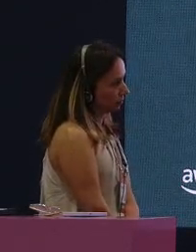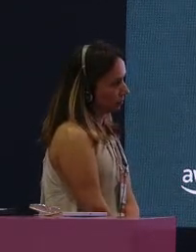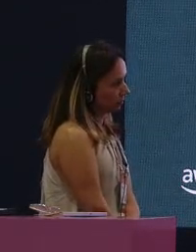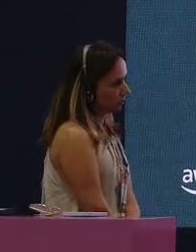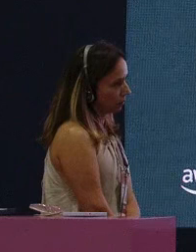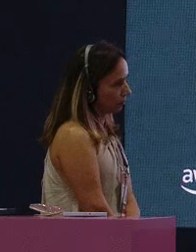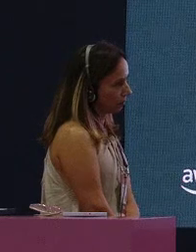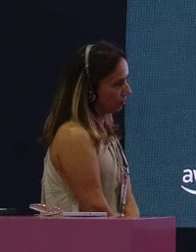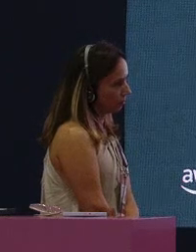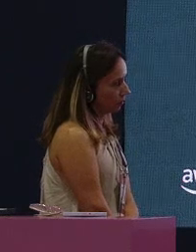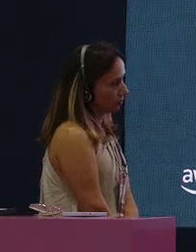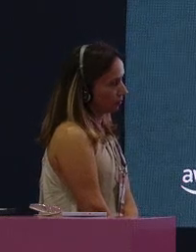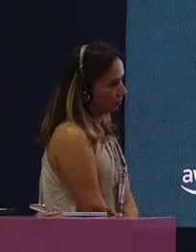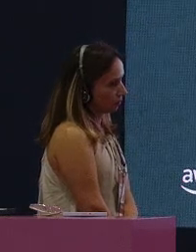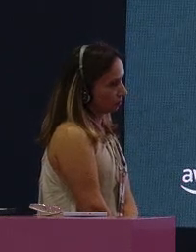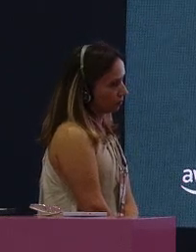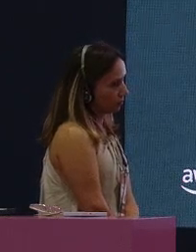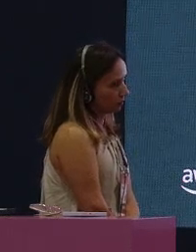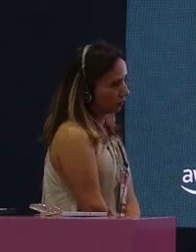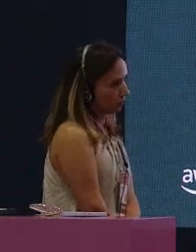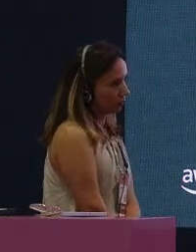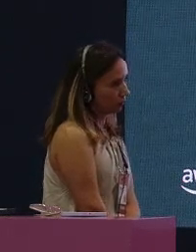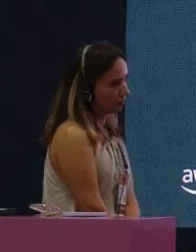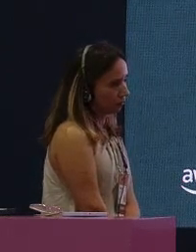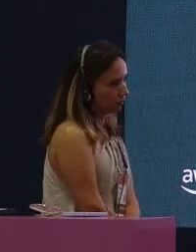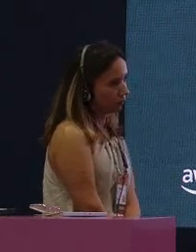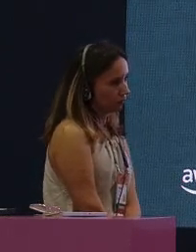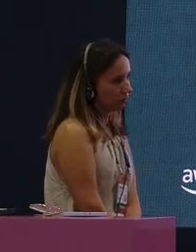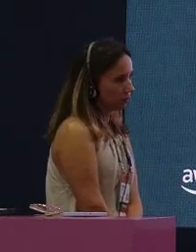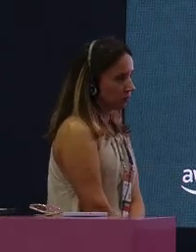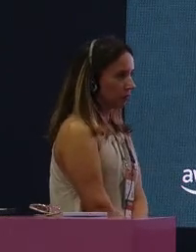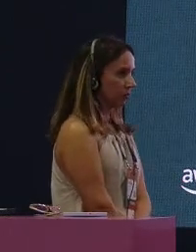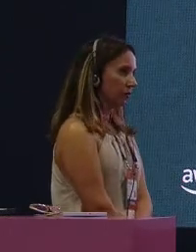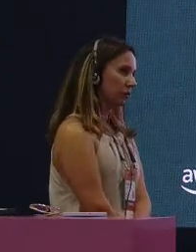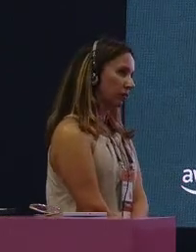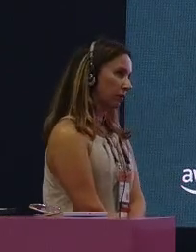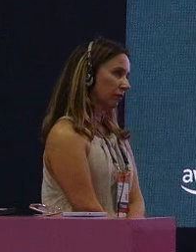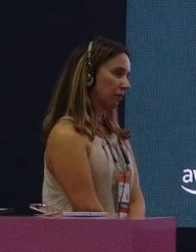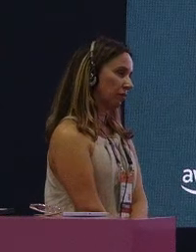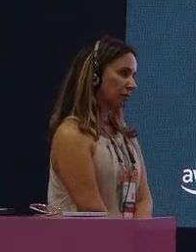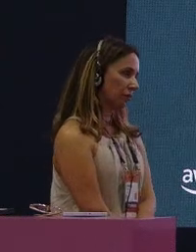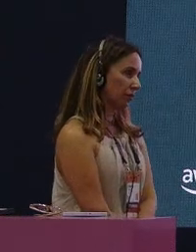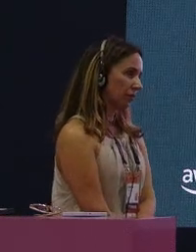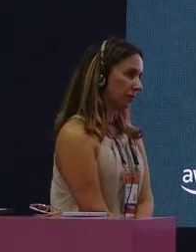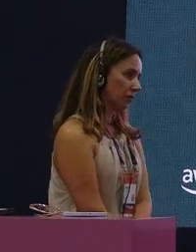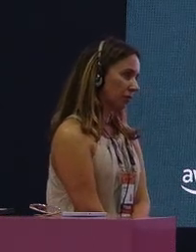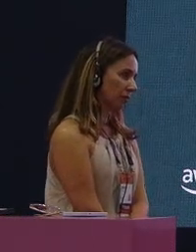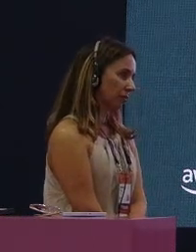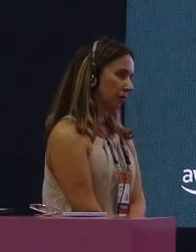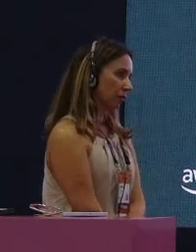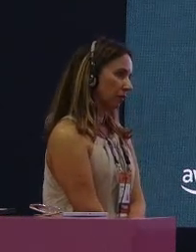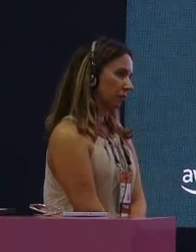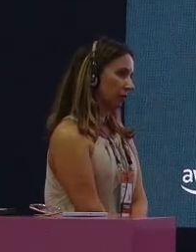aqui o catálogo e a observabilidade, né? O catálogo é onde é uma ferramenta que a AWS acabou de lançar, está em alfa ainda agora, acho, em